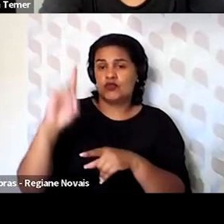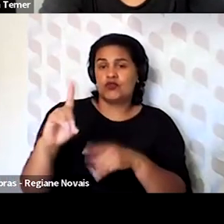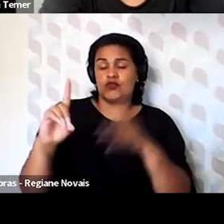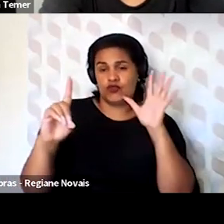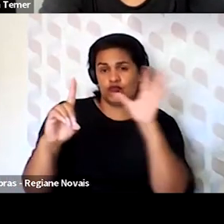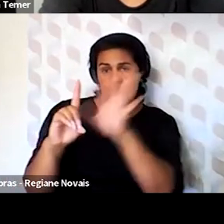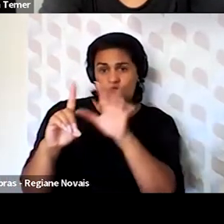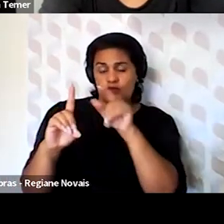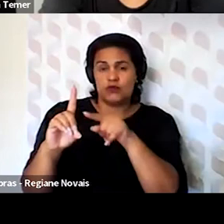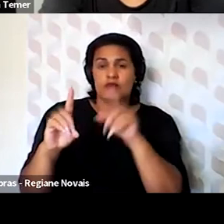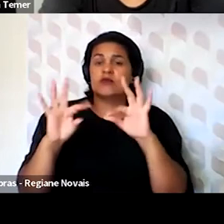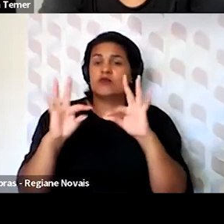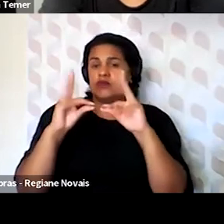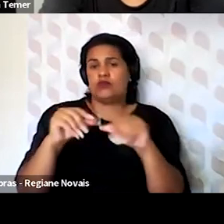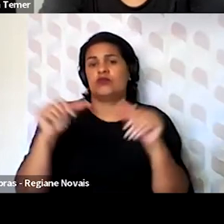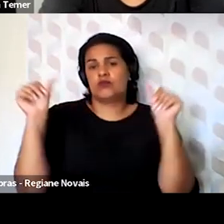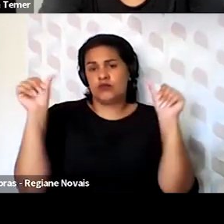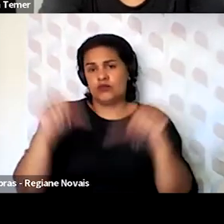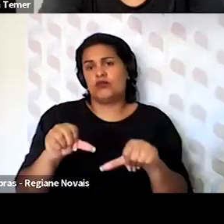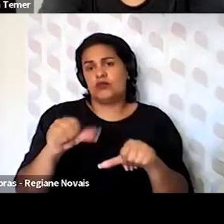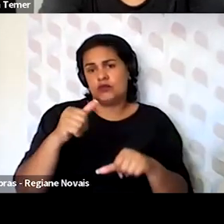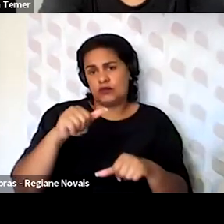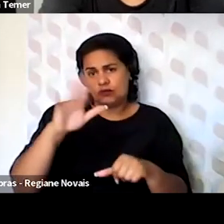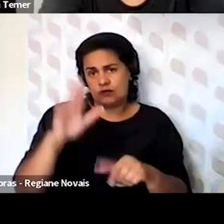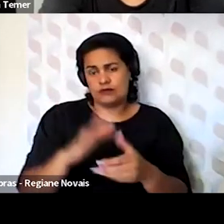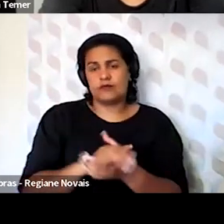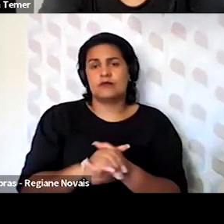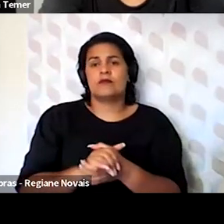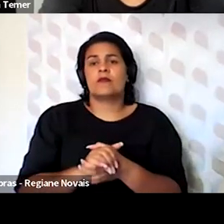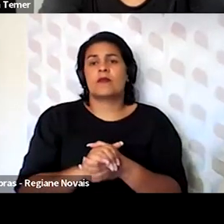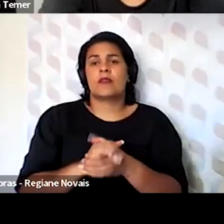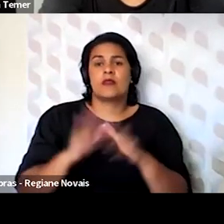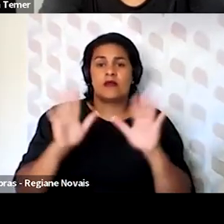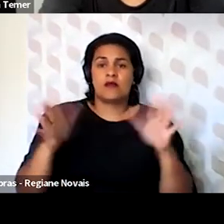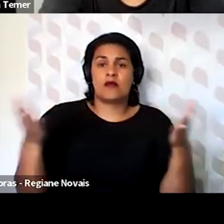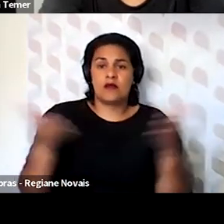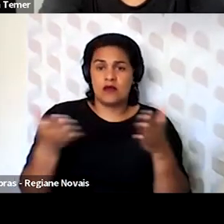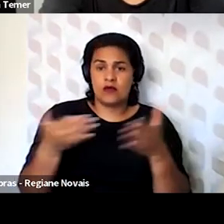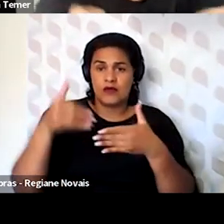torna muito mais difícil. Nessas eleições, eu acredito que